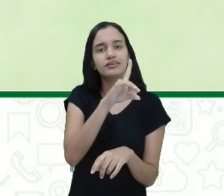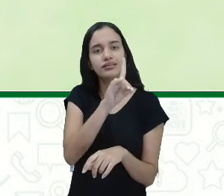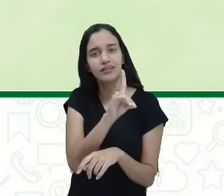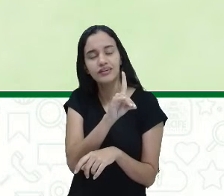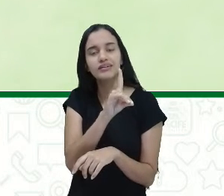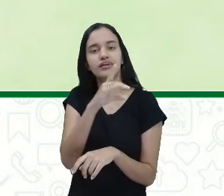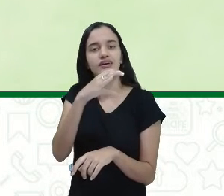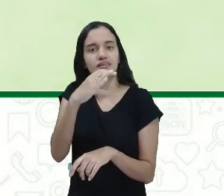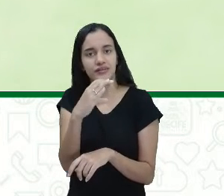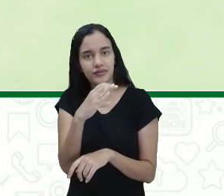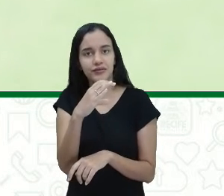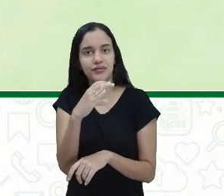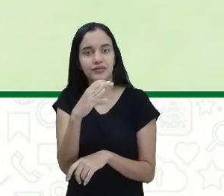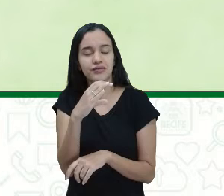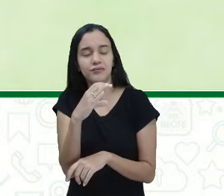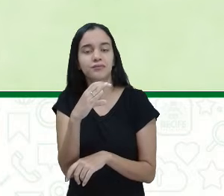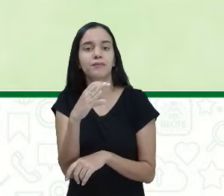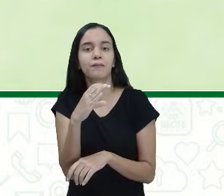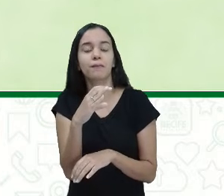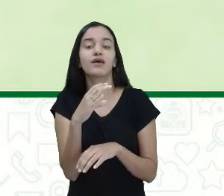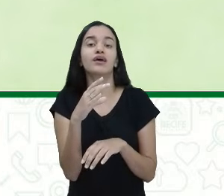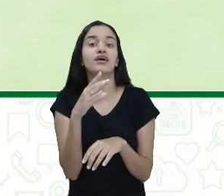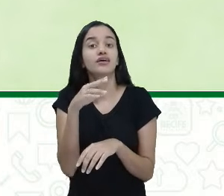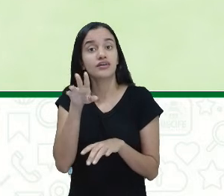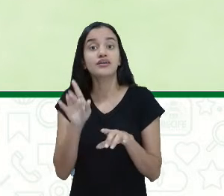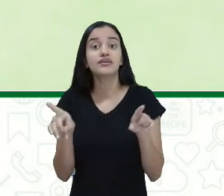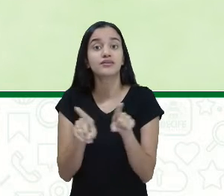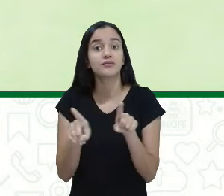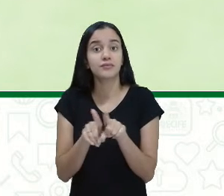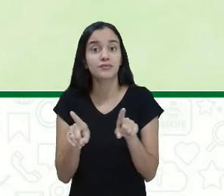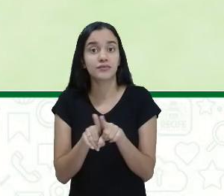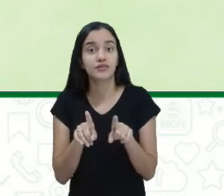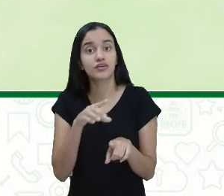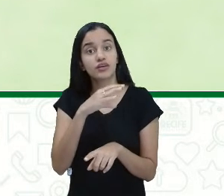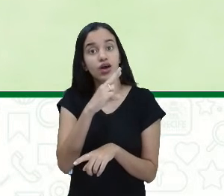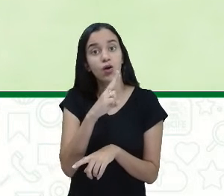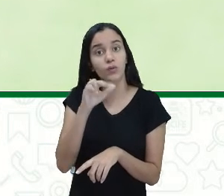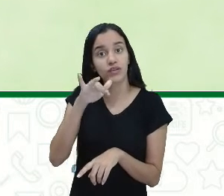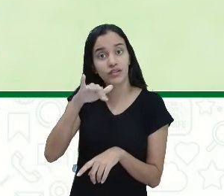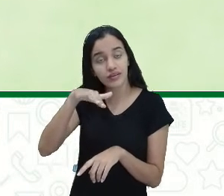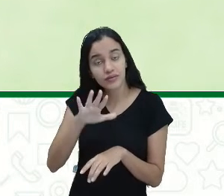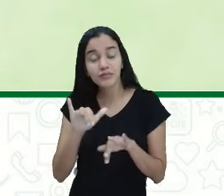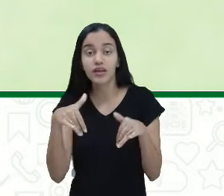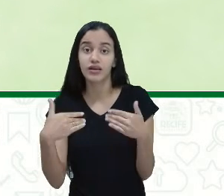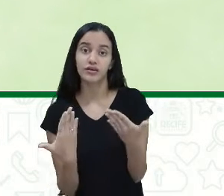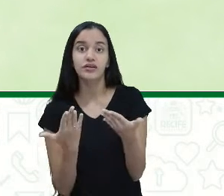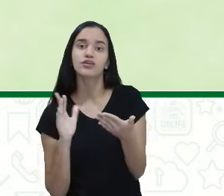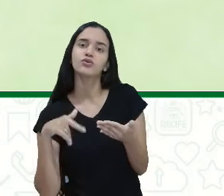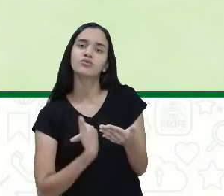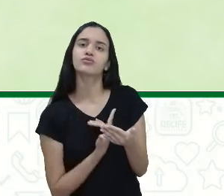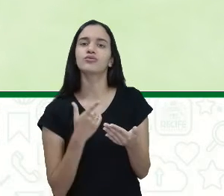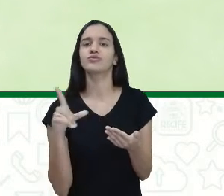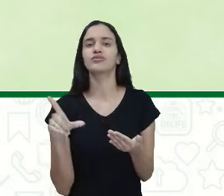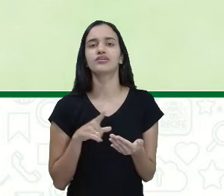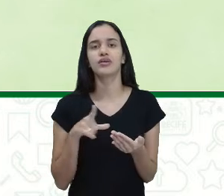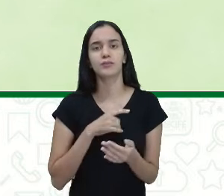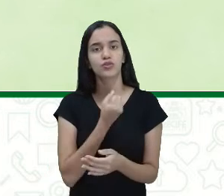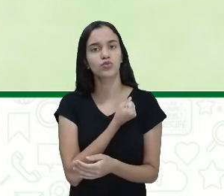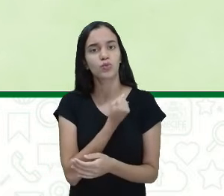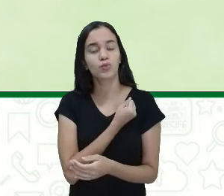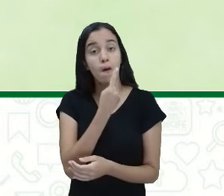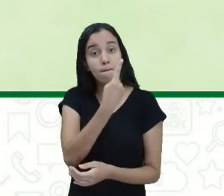dezena, centena, né? E a unidade de milhar, né? Então, nós temos aí o número